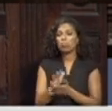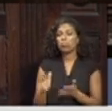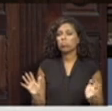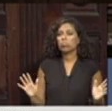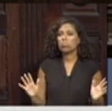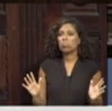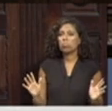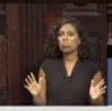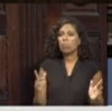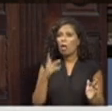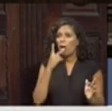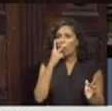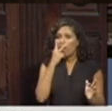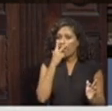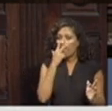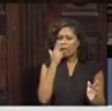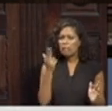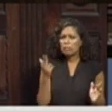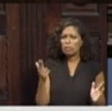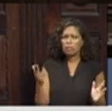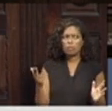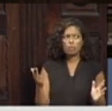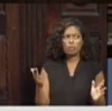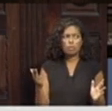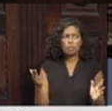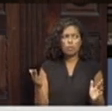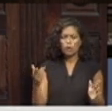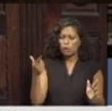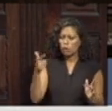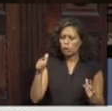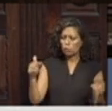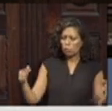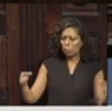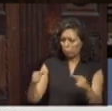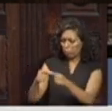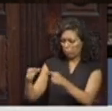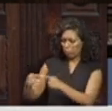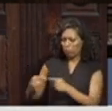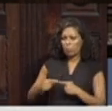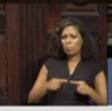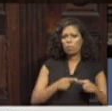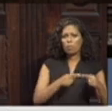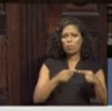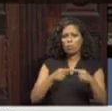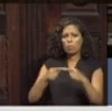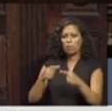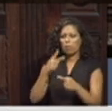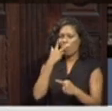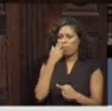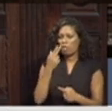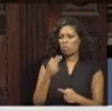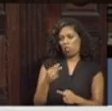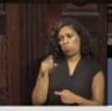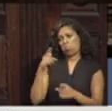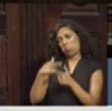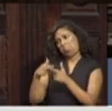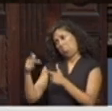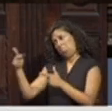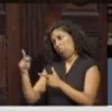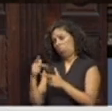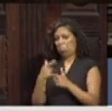ler o Plano Integrado de Segurança encaminhado pelo governo federal. Ao mesmo tempo, o secretário de Segurança disse que o plano